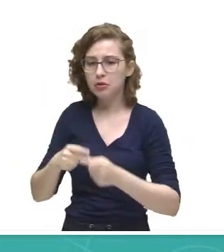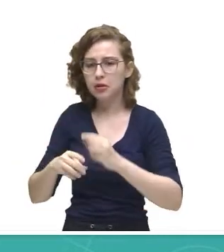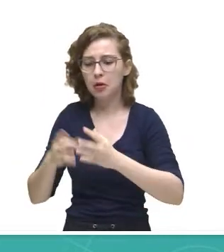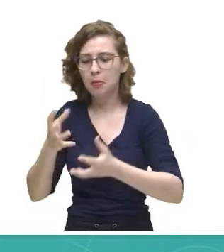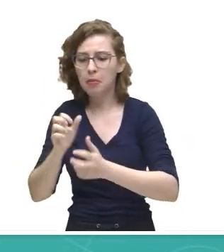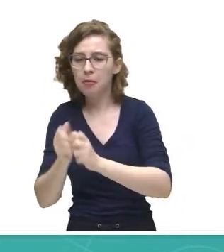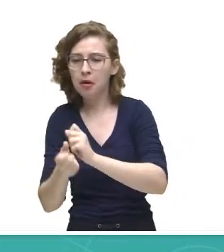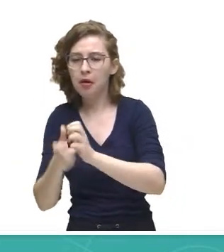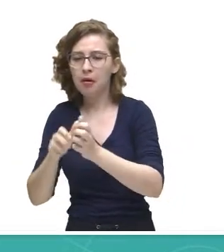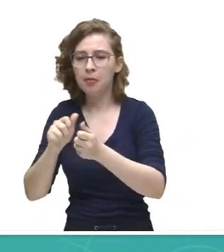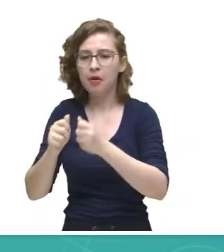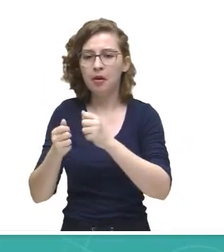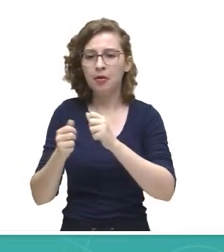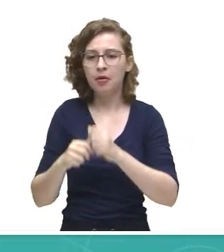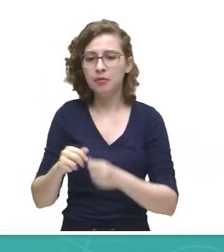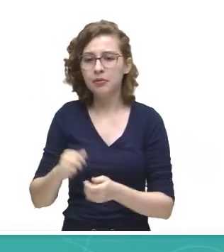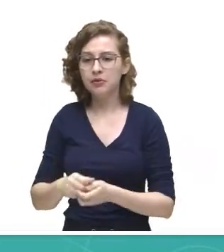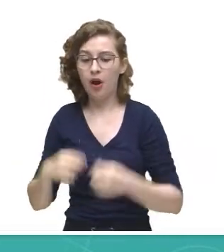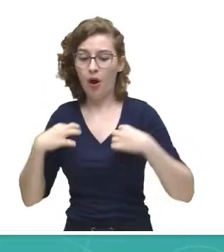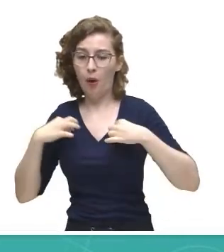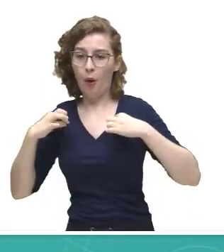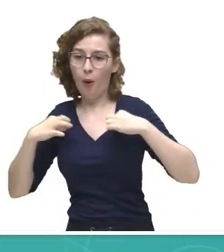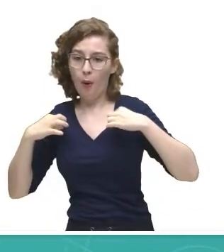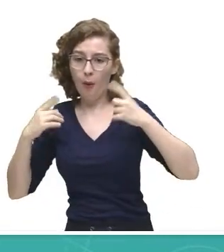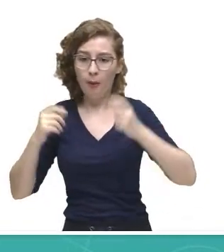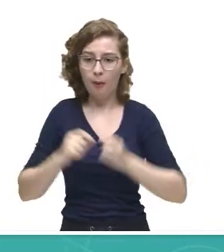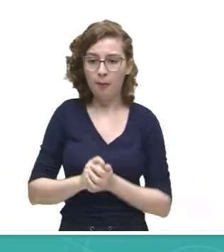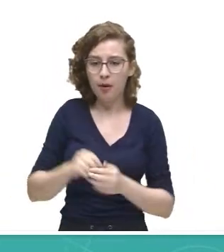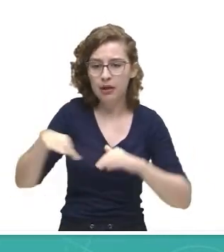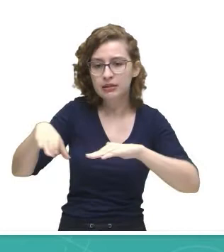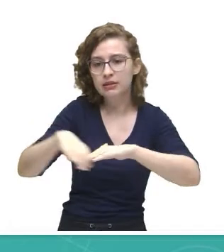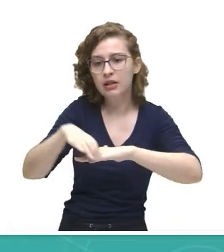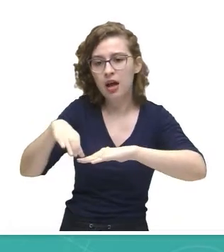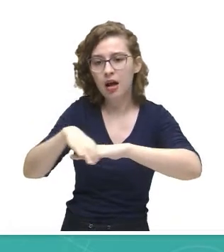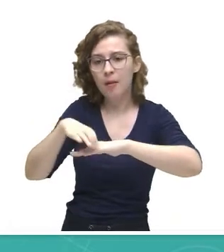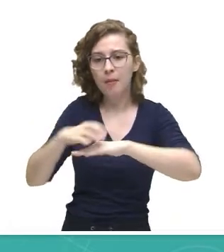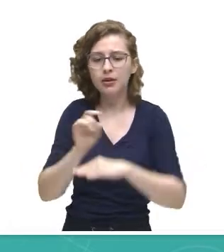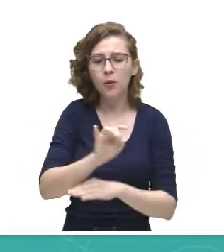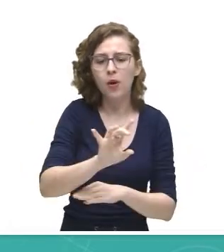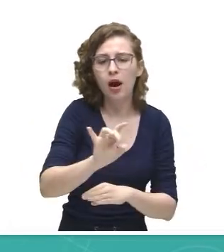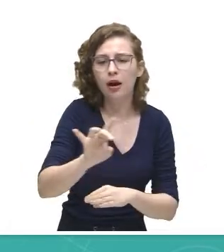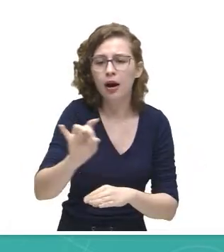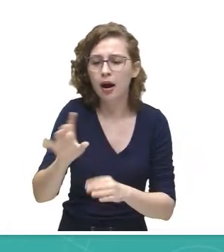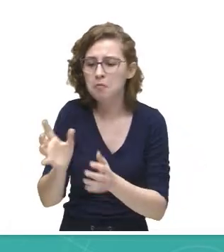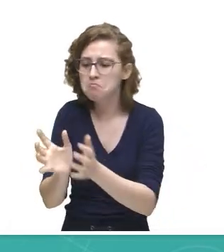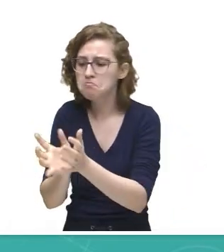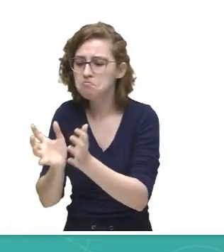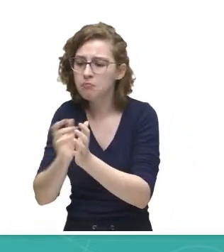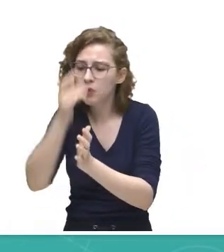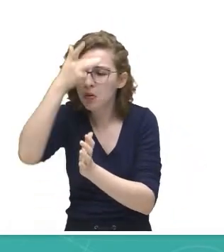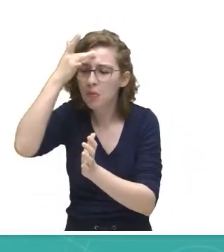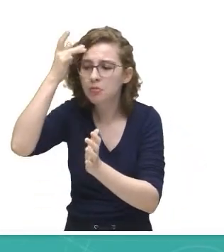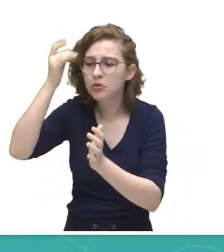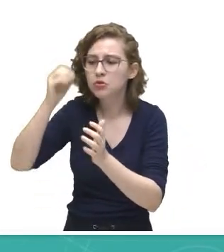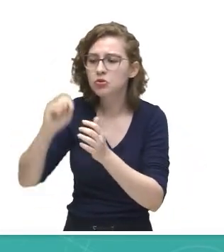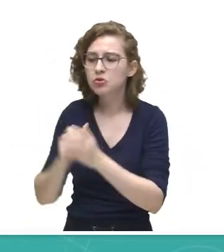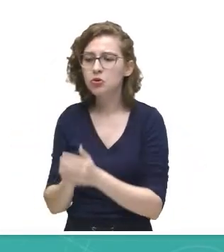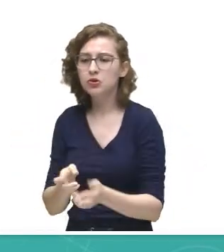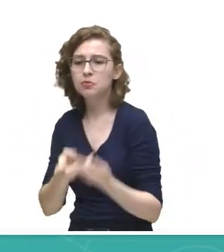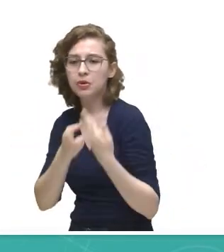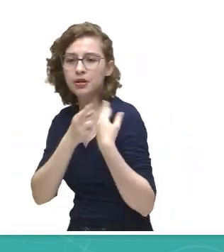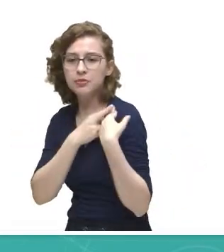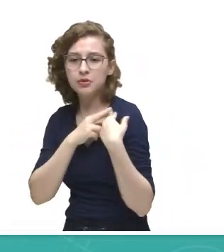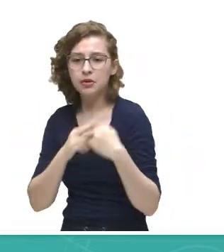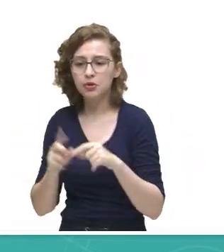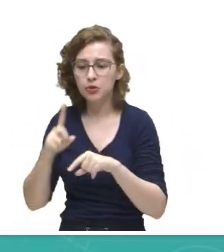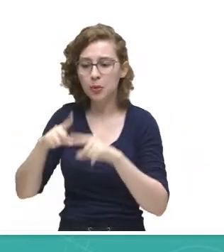necessitavam, suas roupas, os seus sapatos. Então, cada artesão estava ali encarregado de produzir aquele